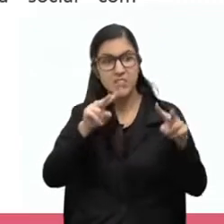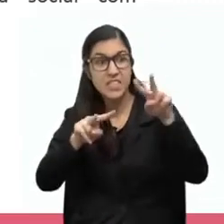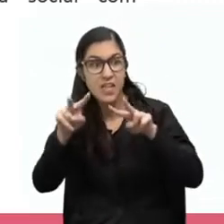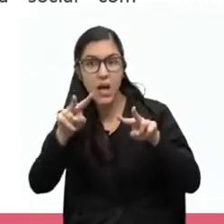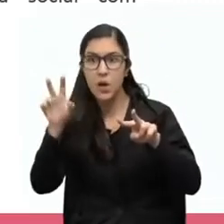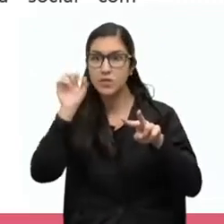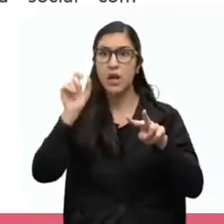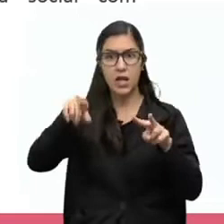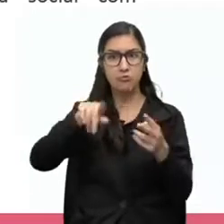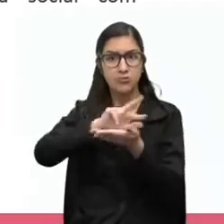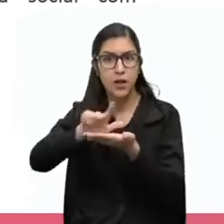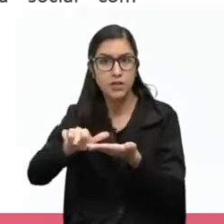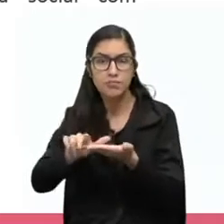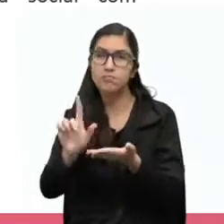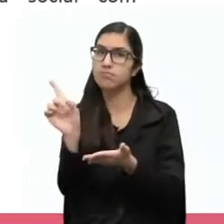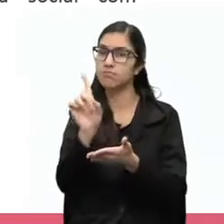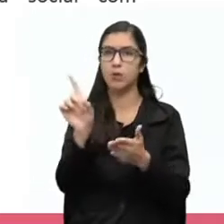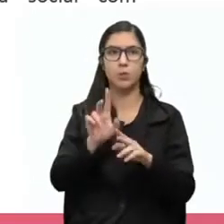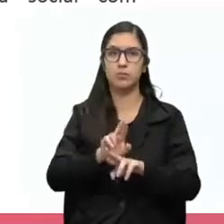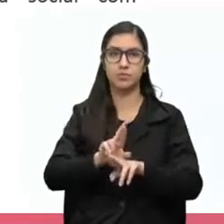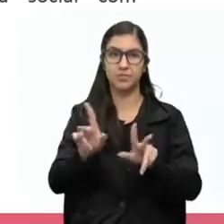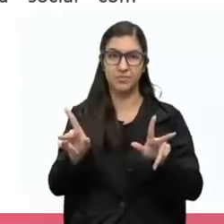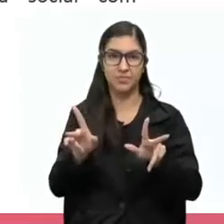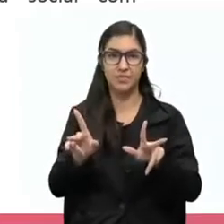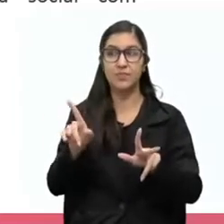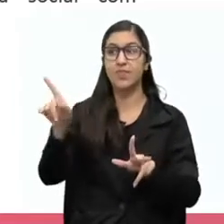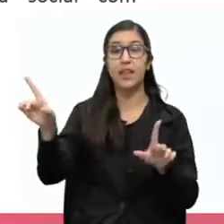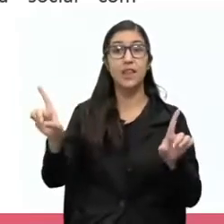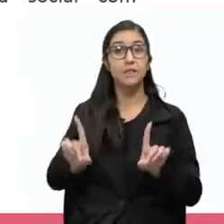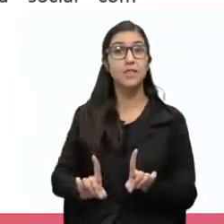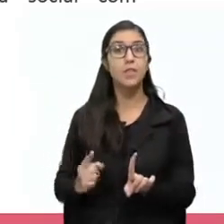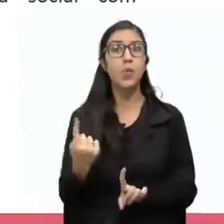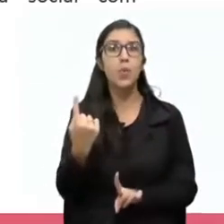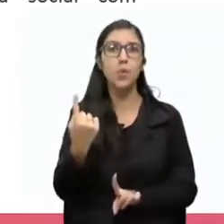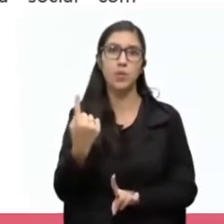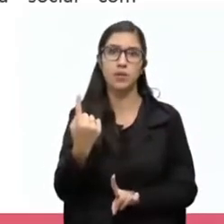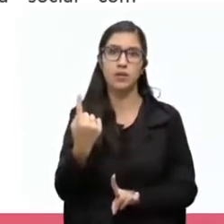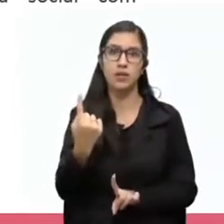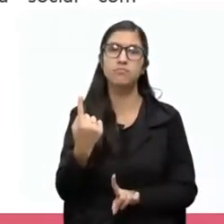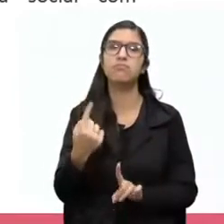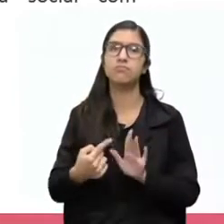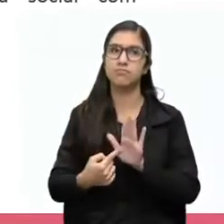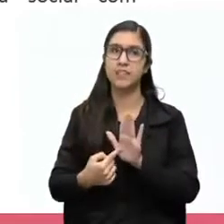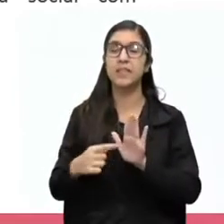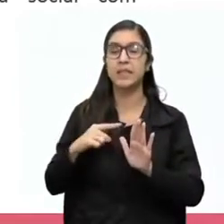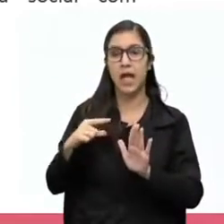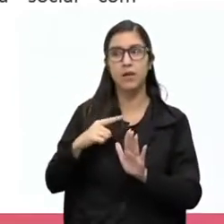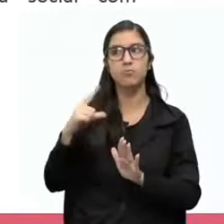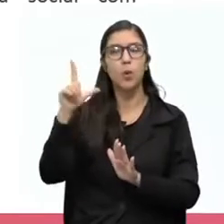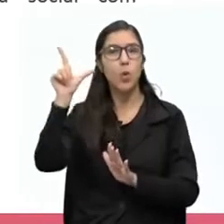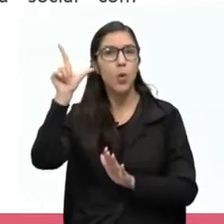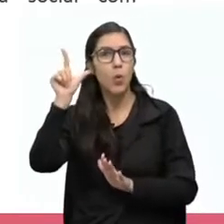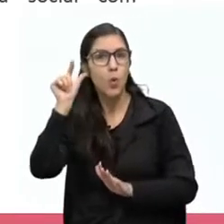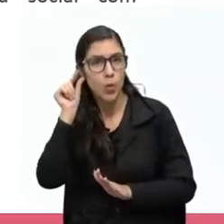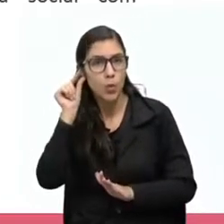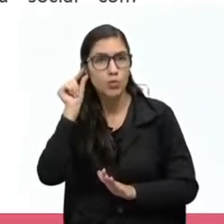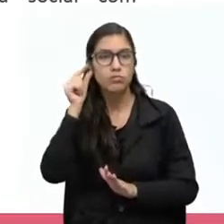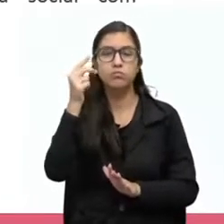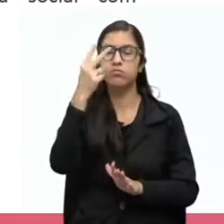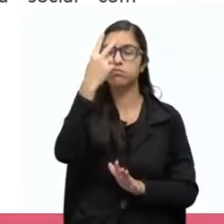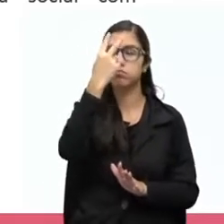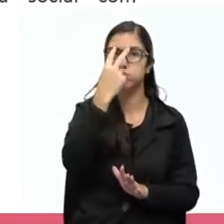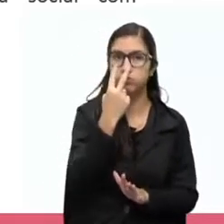então é múltiplo. Então, vamos desmistificar isso. É uma deficiência única que apresenta perdas auditiva e